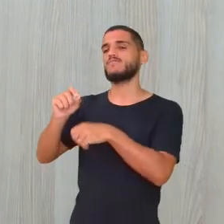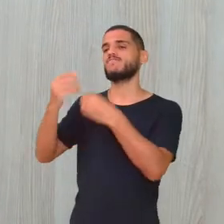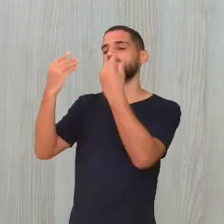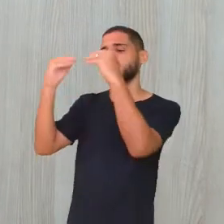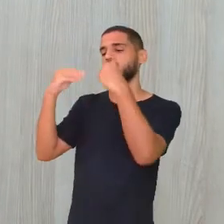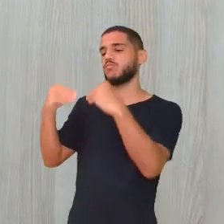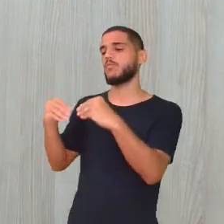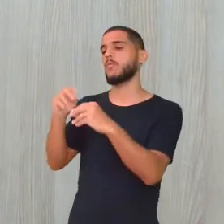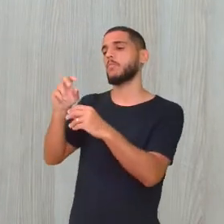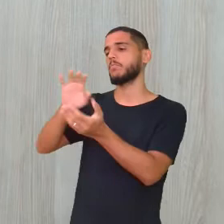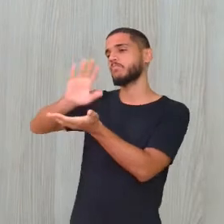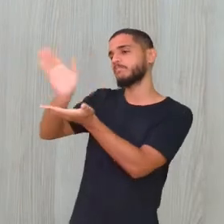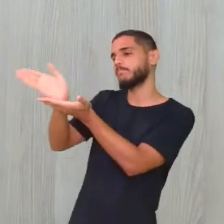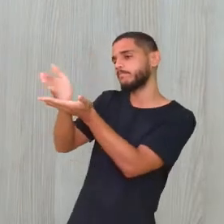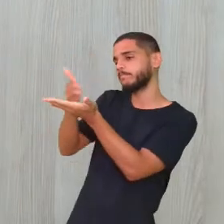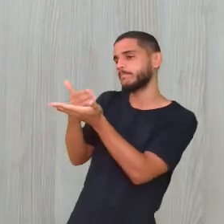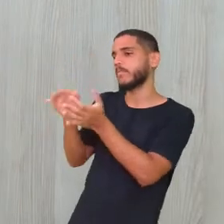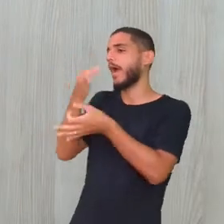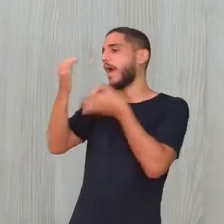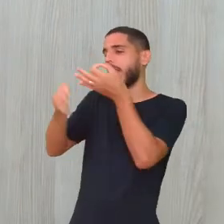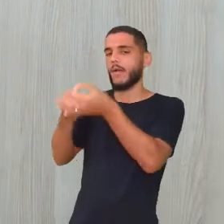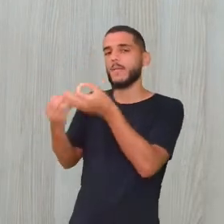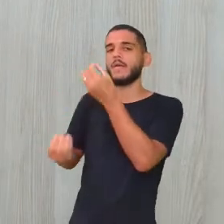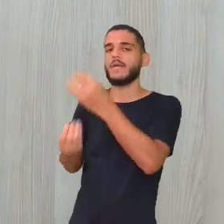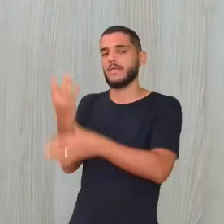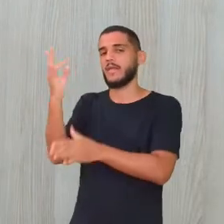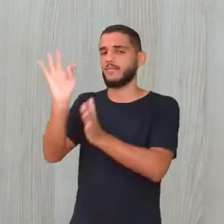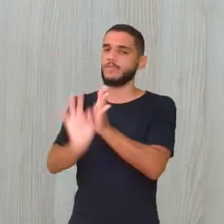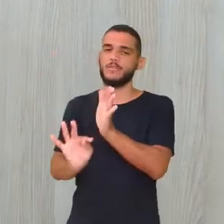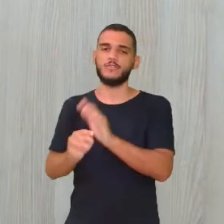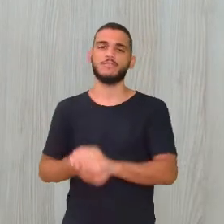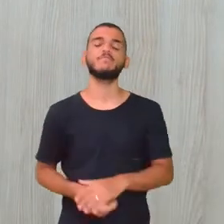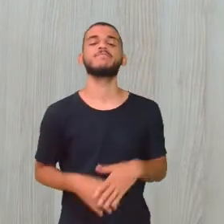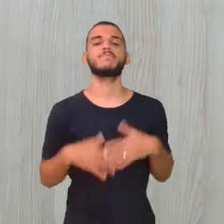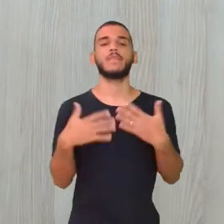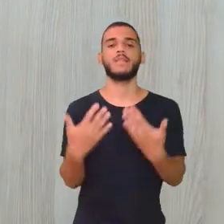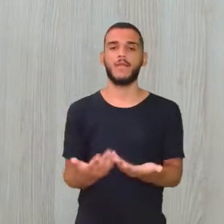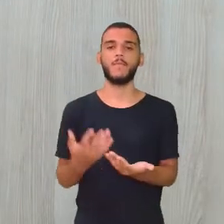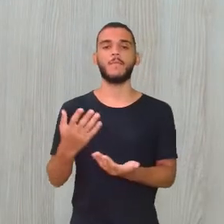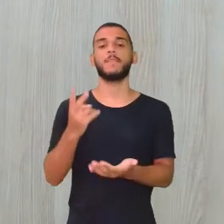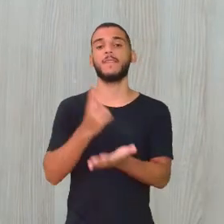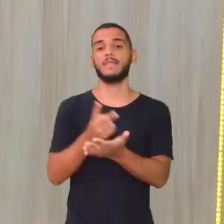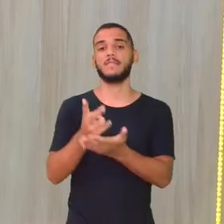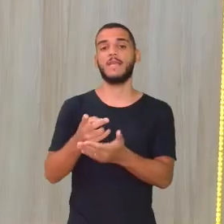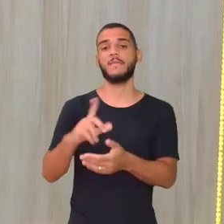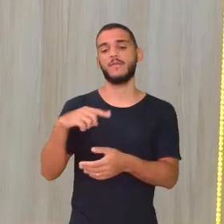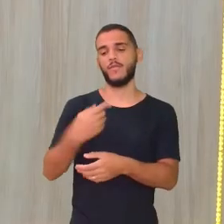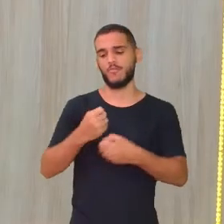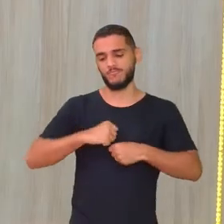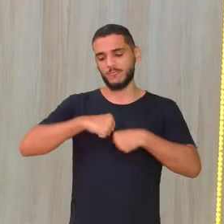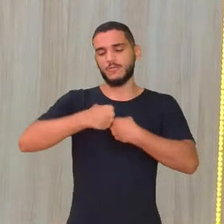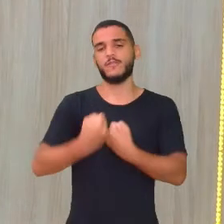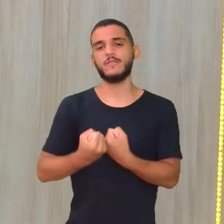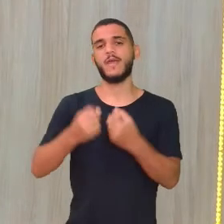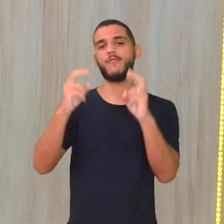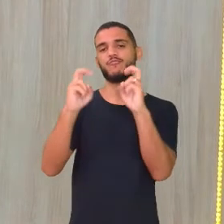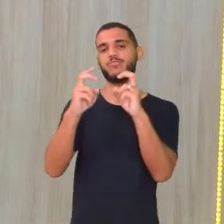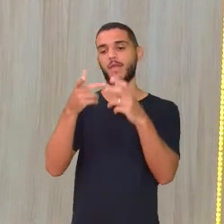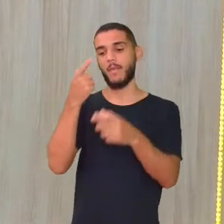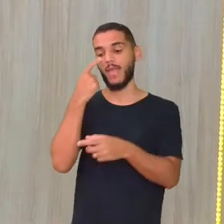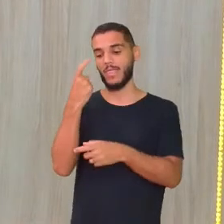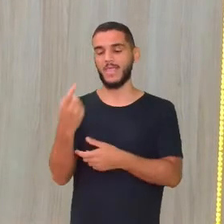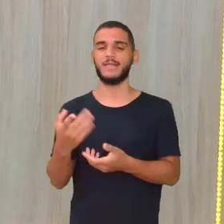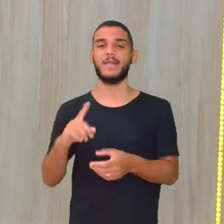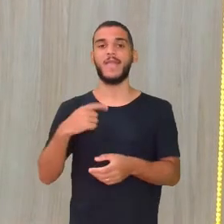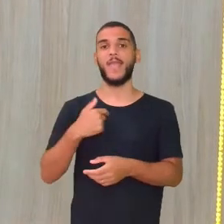argumentos, né, e construí-los no texto. Sim. E lembrando que a gente também é mais esforçado quando o tema nos interessa, né? Claro. Eu